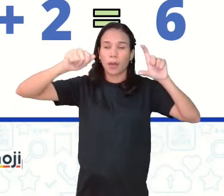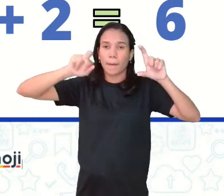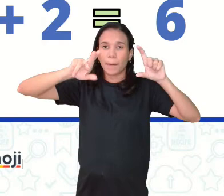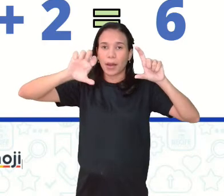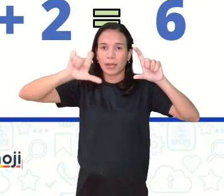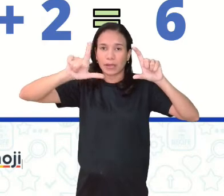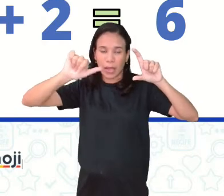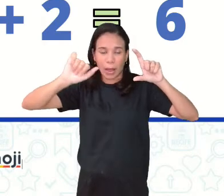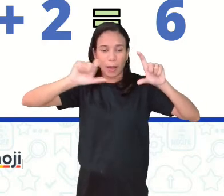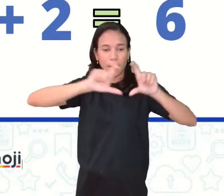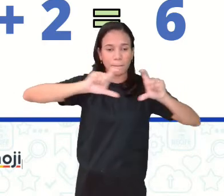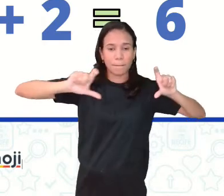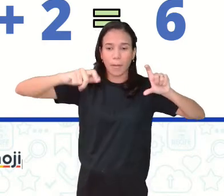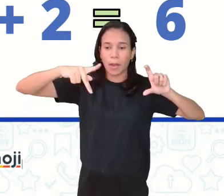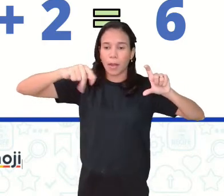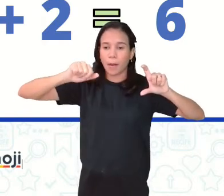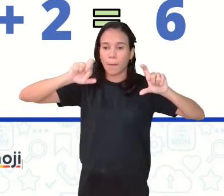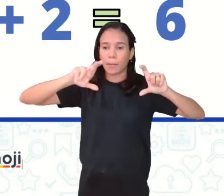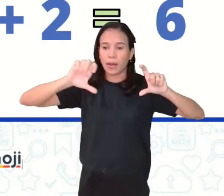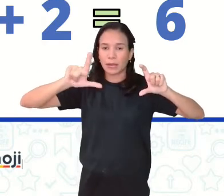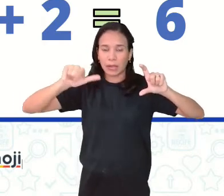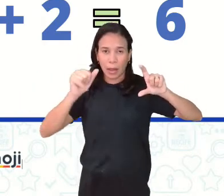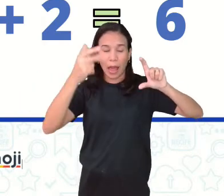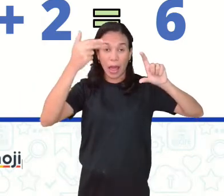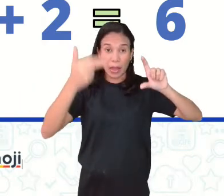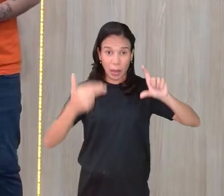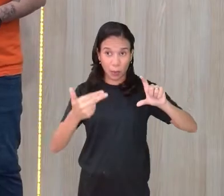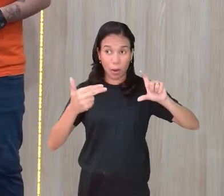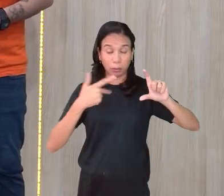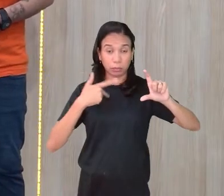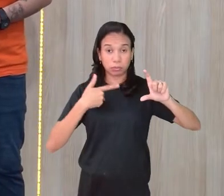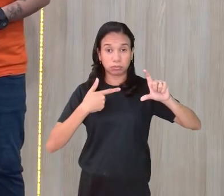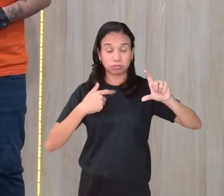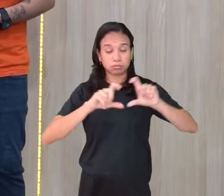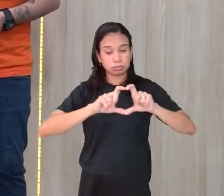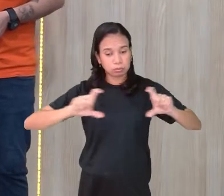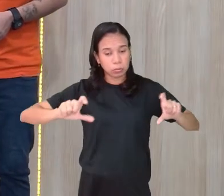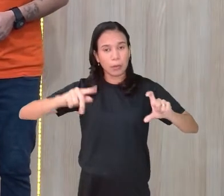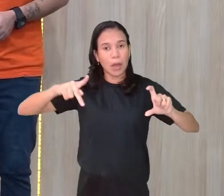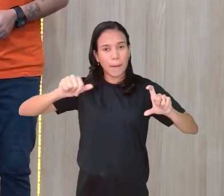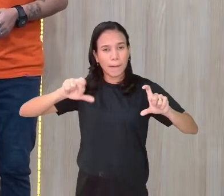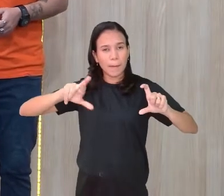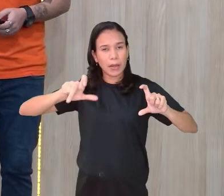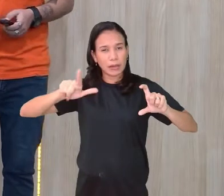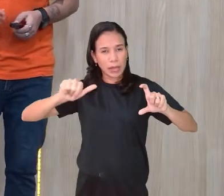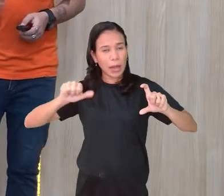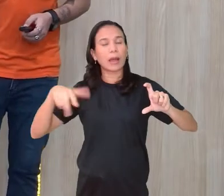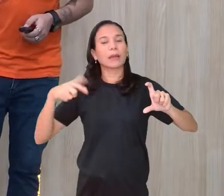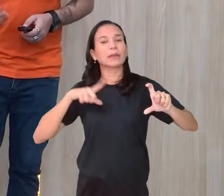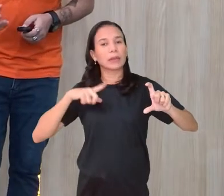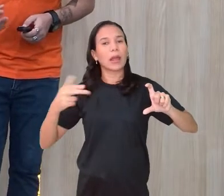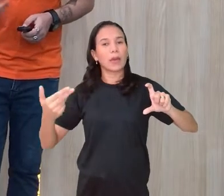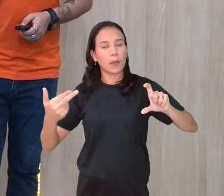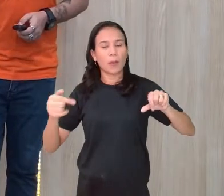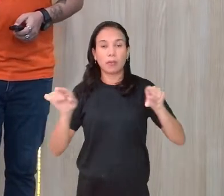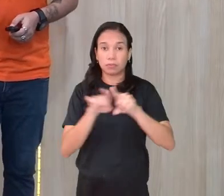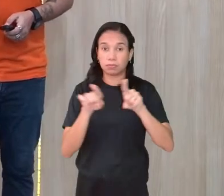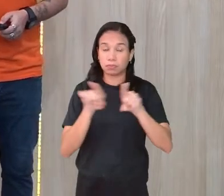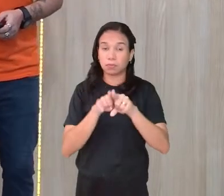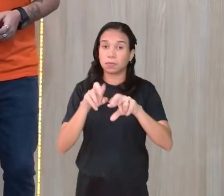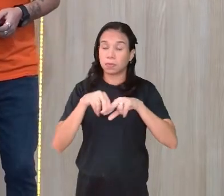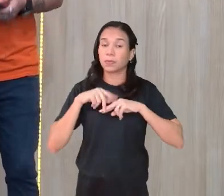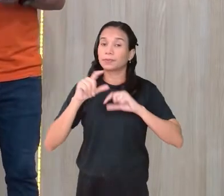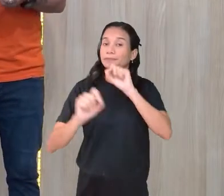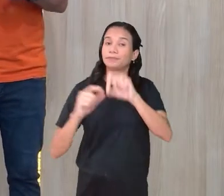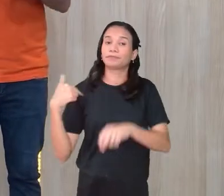parcela são iguais. Essa parcela e essa parcela são iguais. Então, quando a